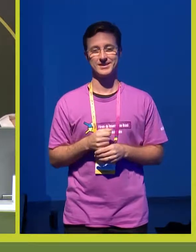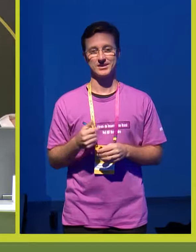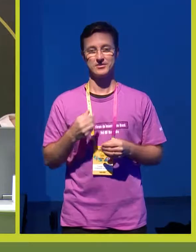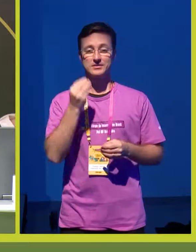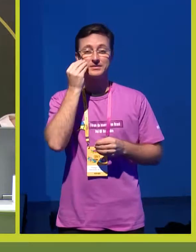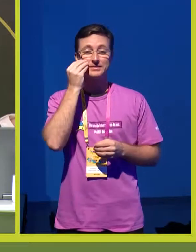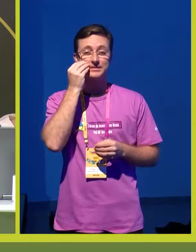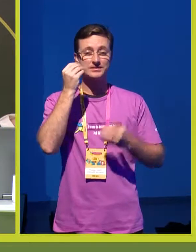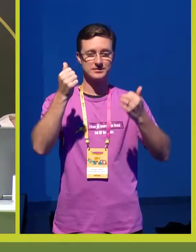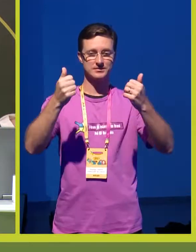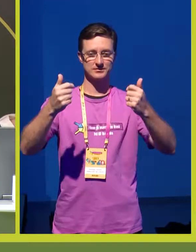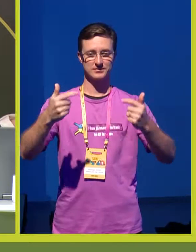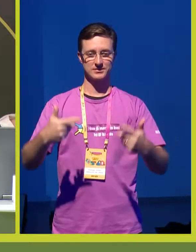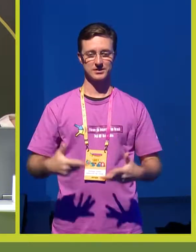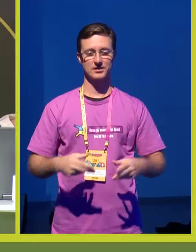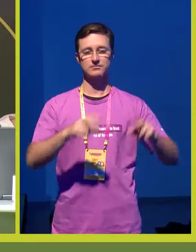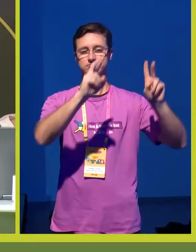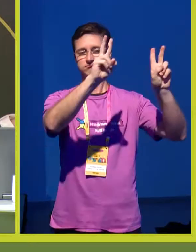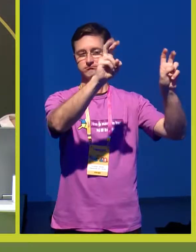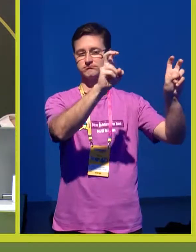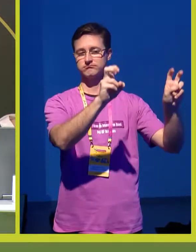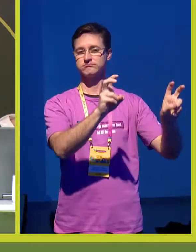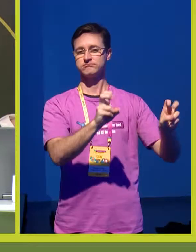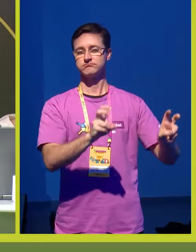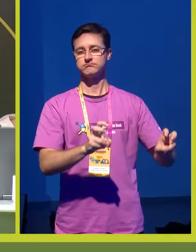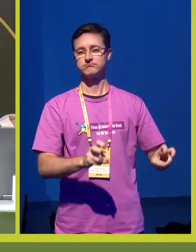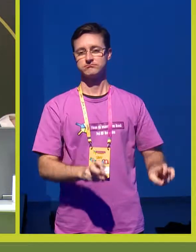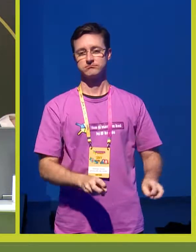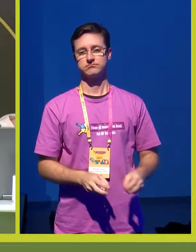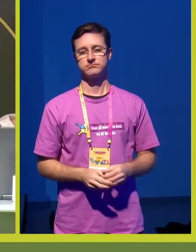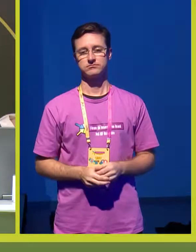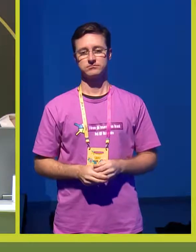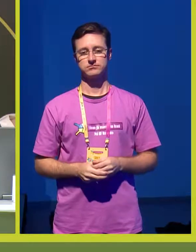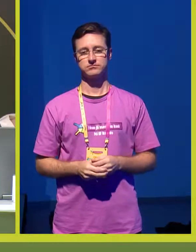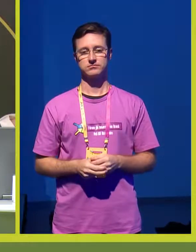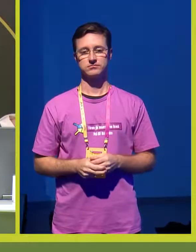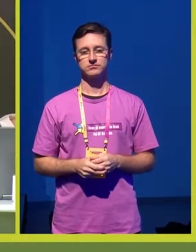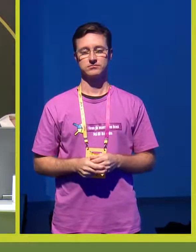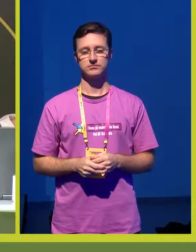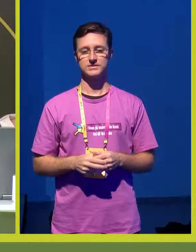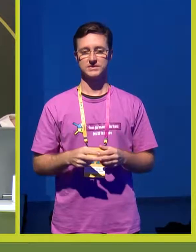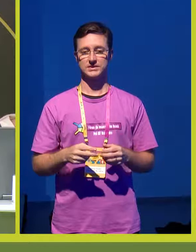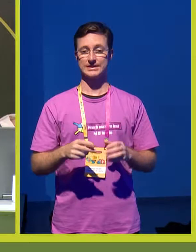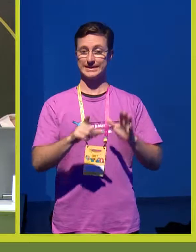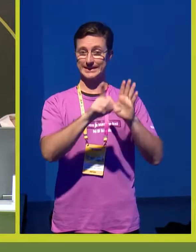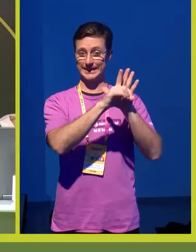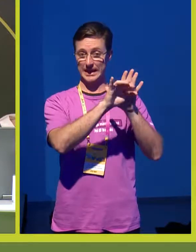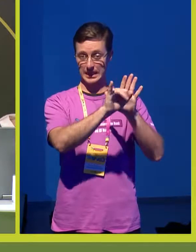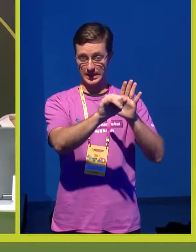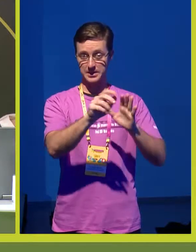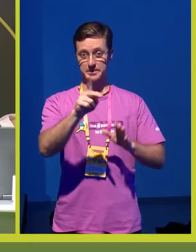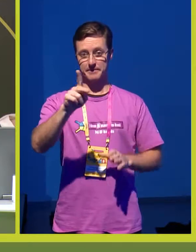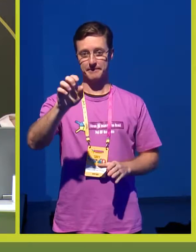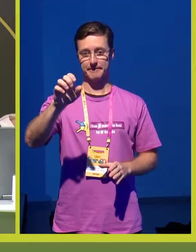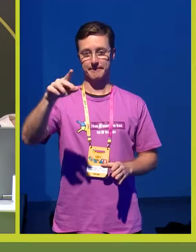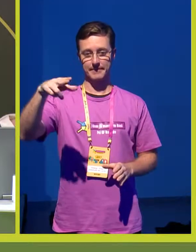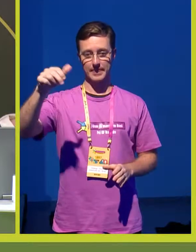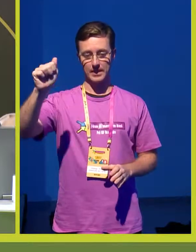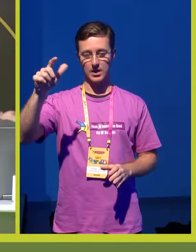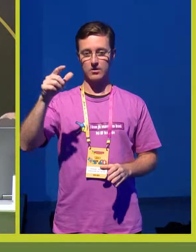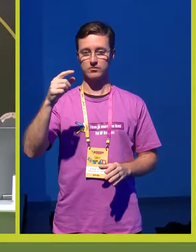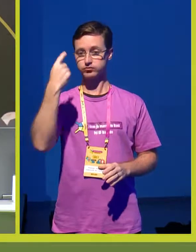tópicos que foram pontuados pelo Paulo. Na repressão penal, o reconhecimento facial